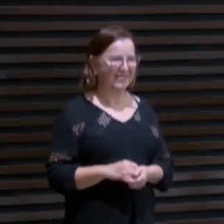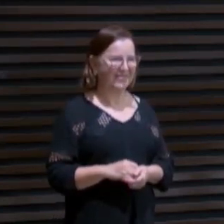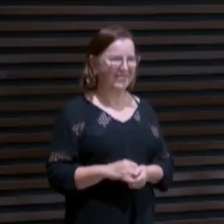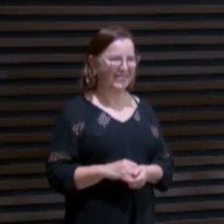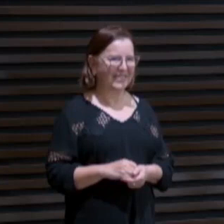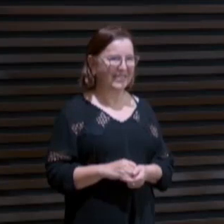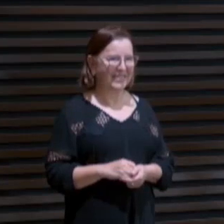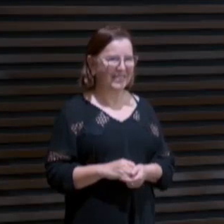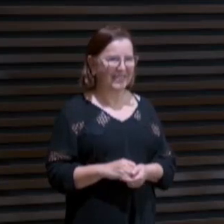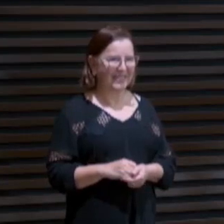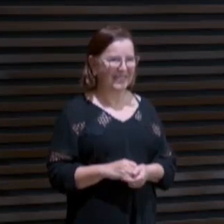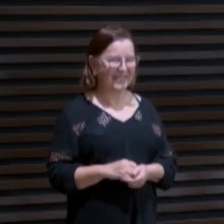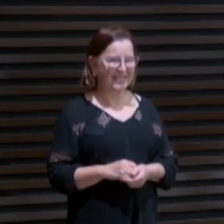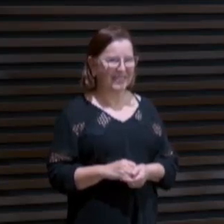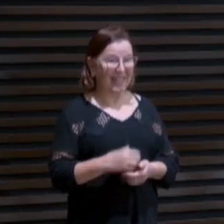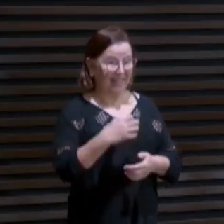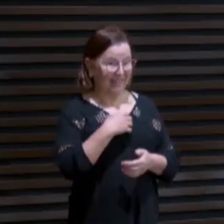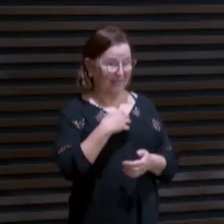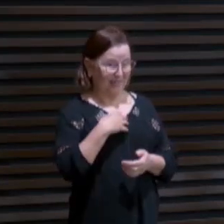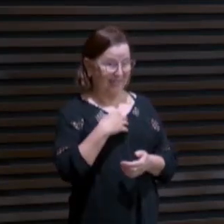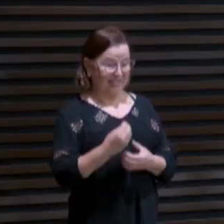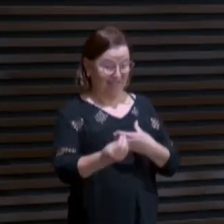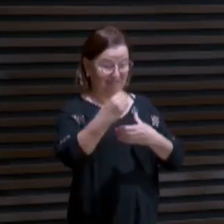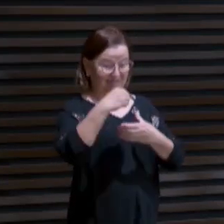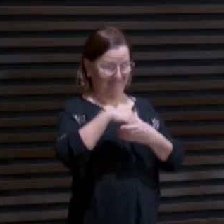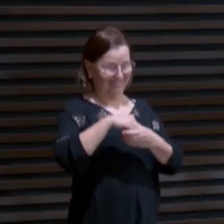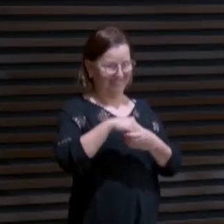Essas coisas estão dentro de nós.